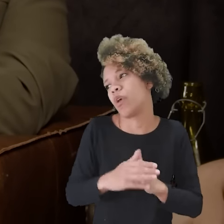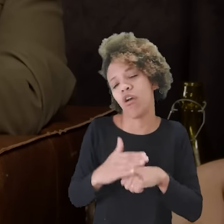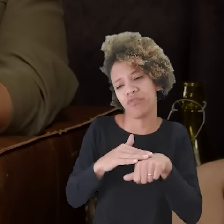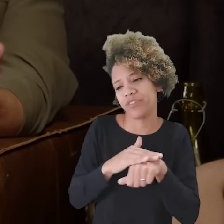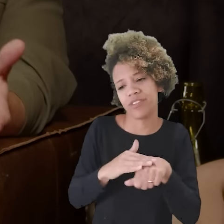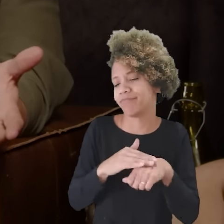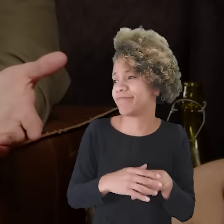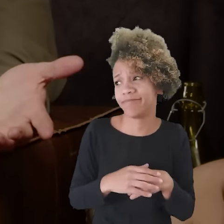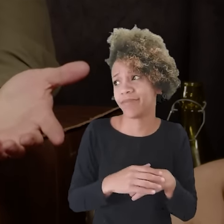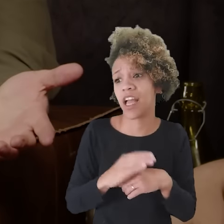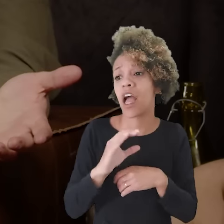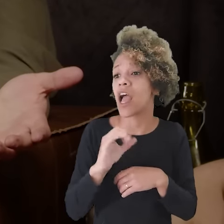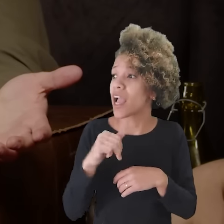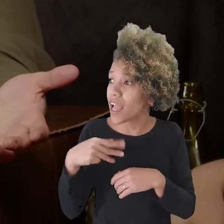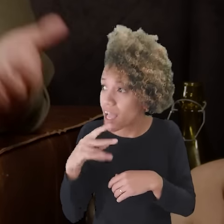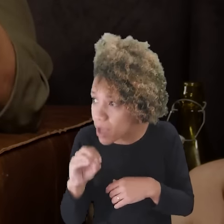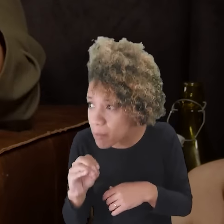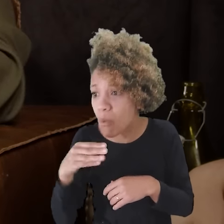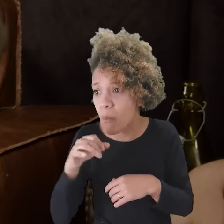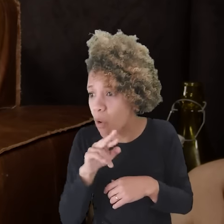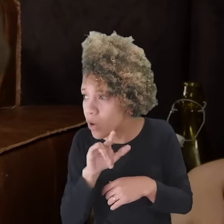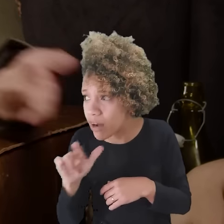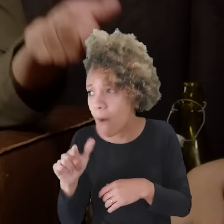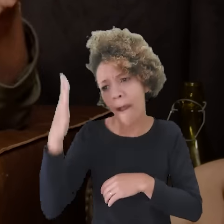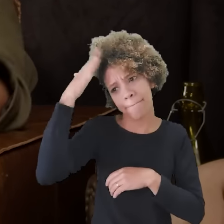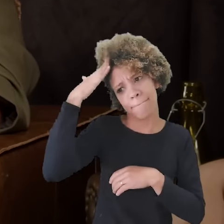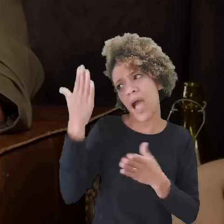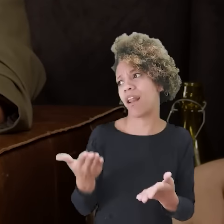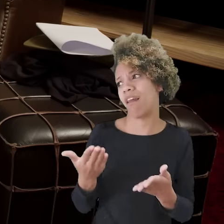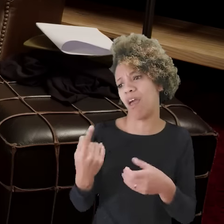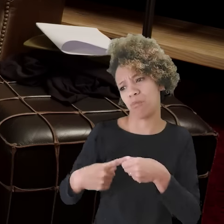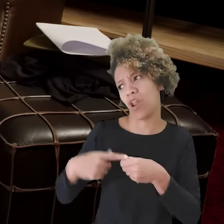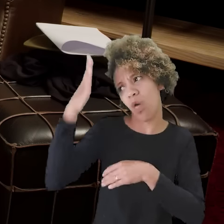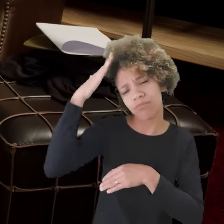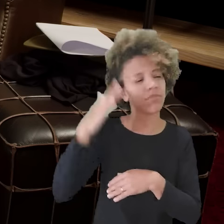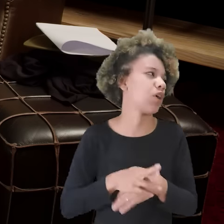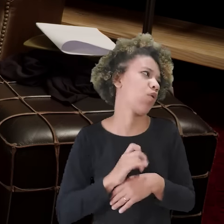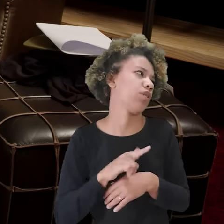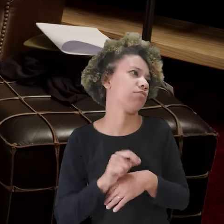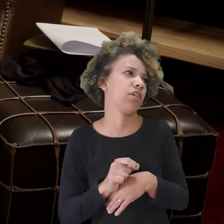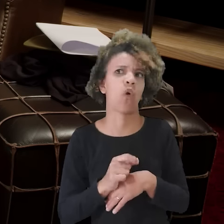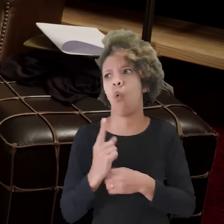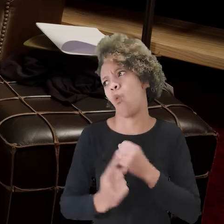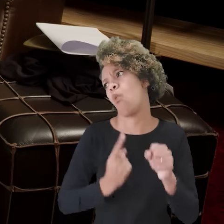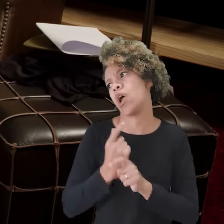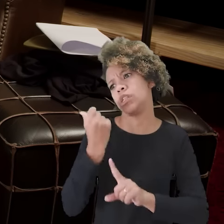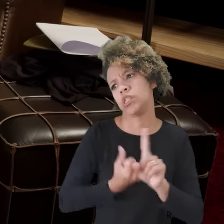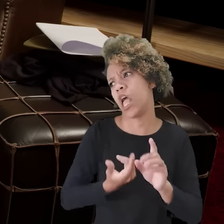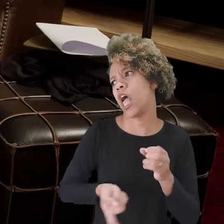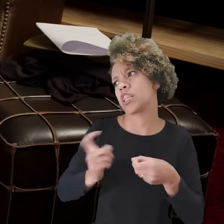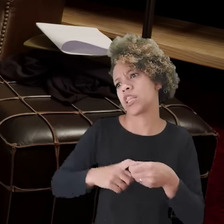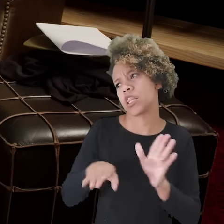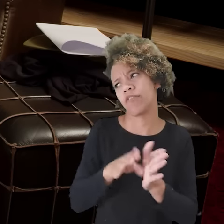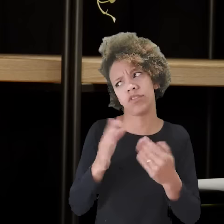né a conversa a mim em campo do Campo Mourão Paraná aí eu vou ficar trocando ideia com ela Rodrigo sem um ano e meio